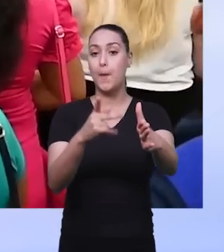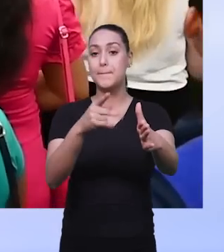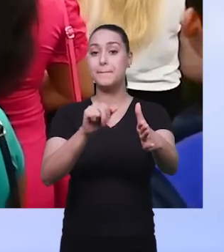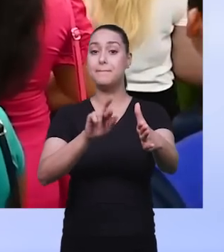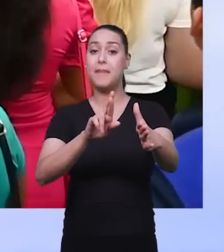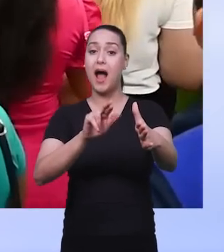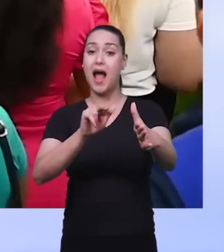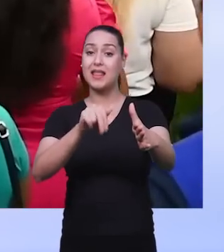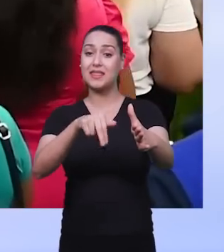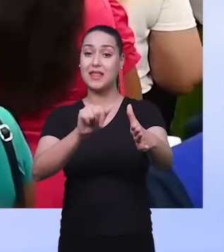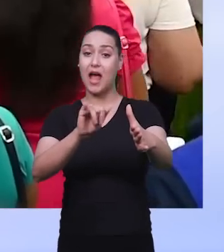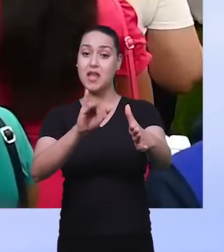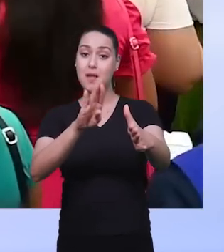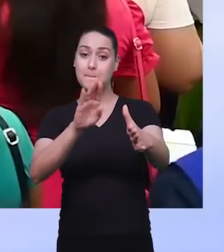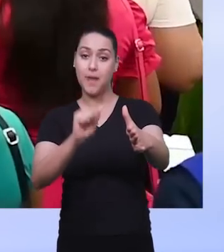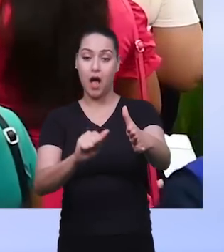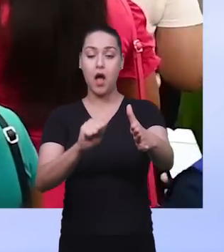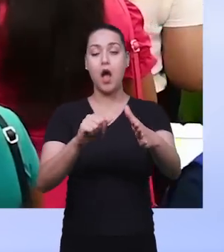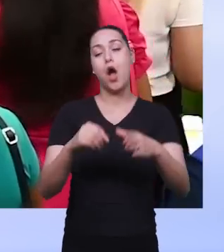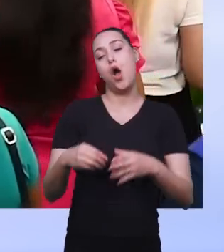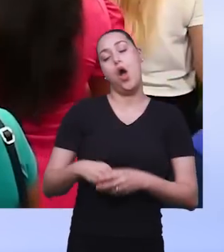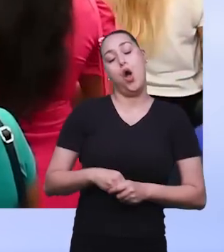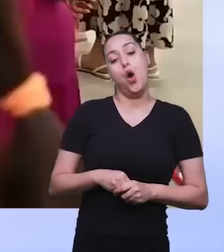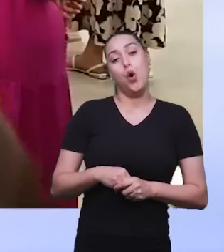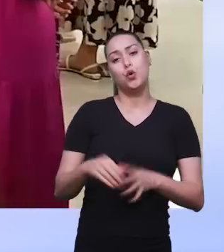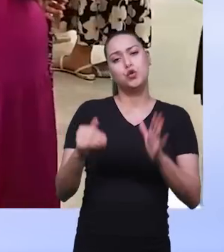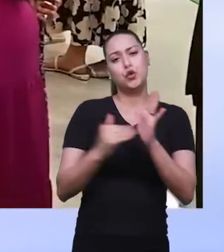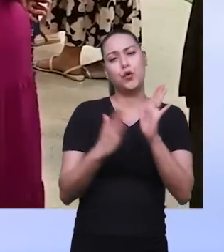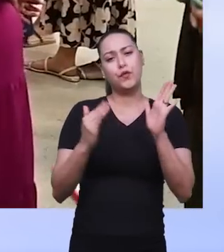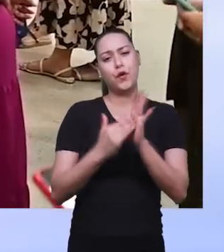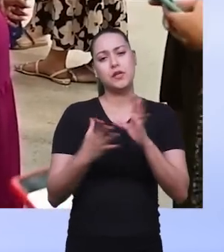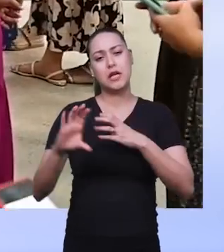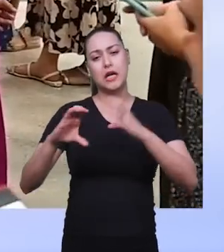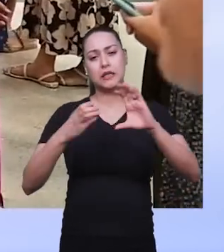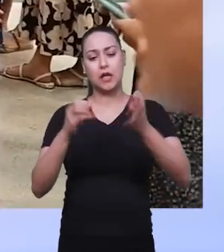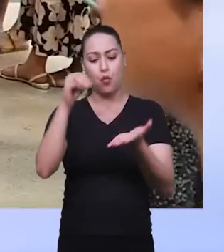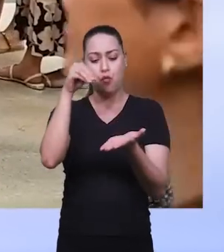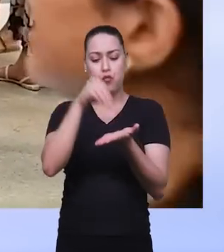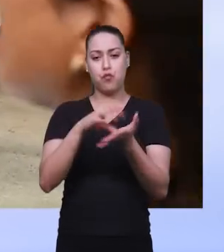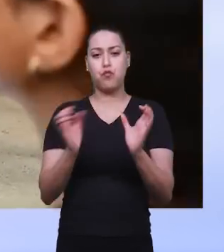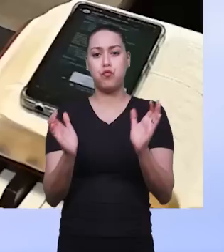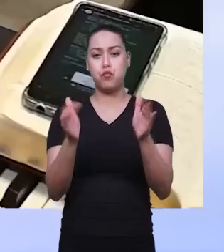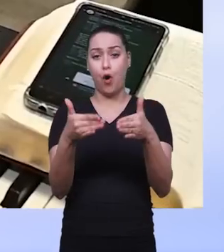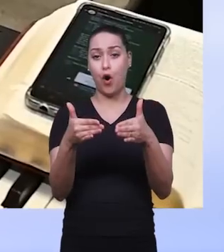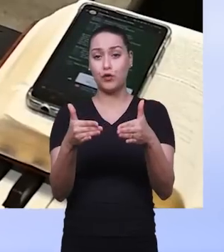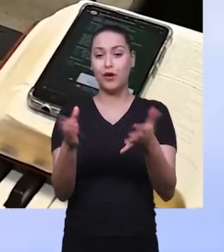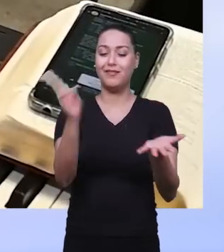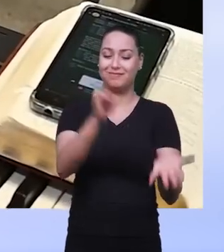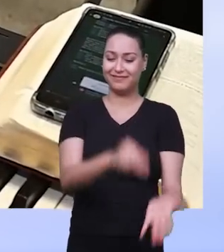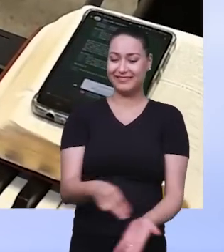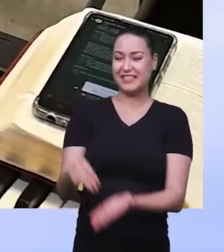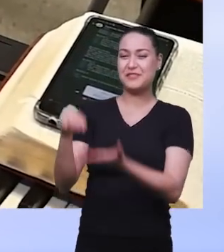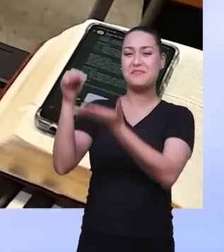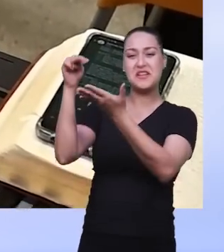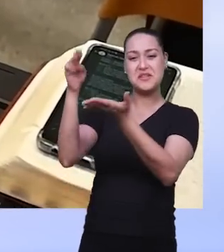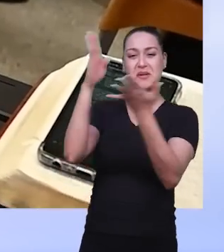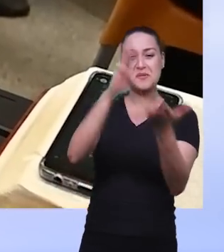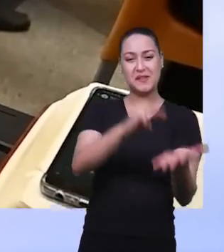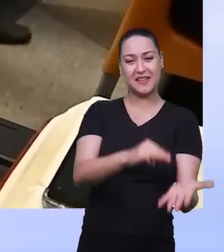Os louvores e a mensagem da cantata evangelística tiveram um foco central.